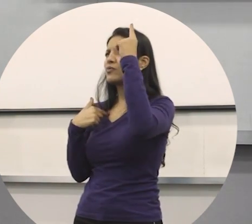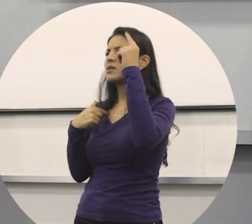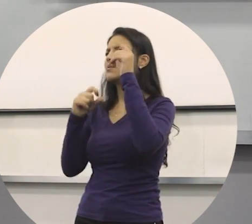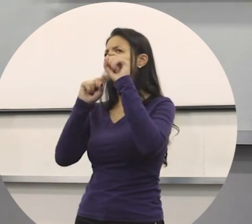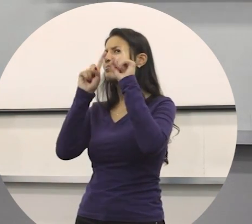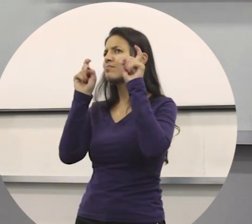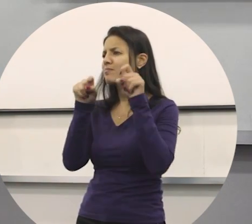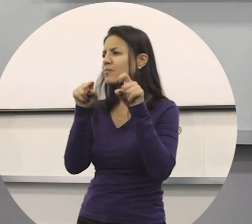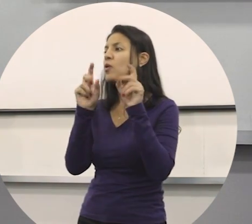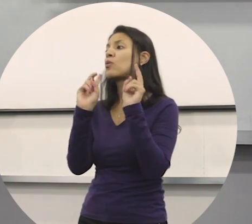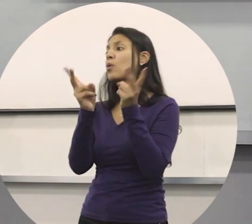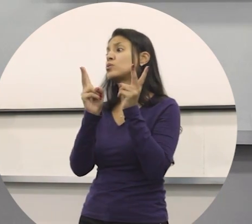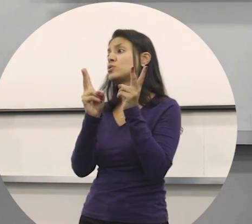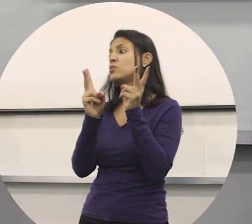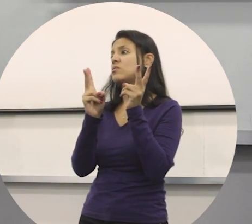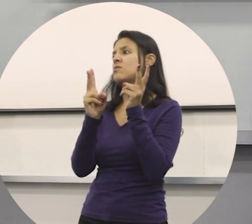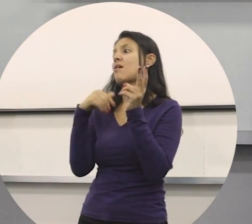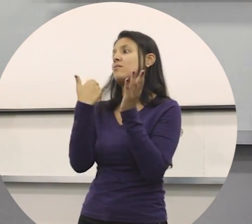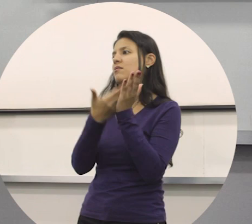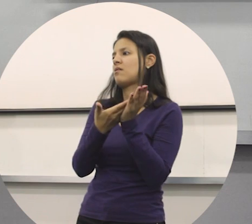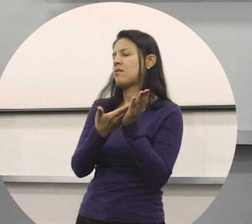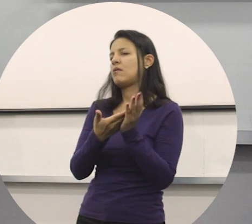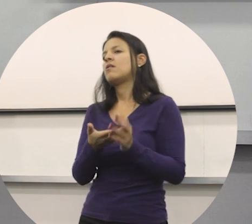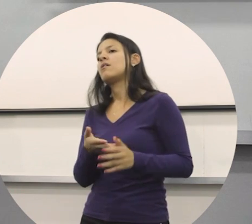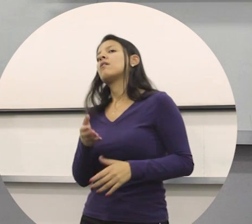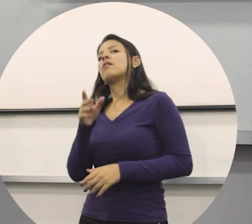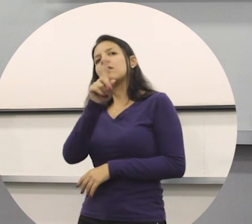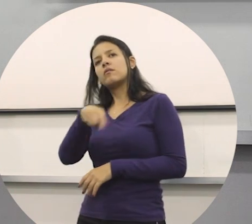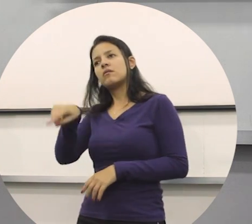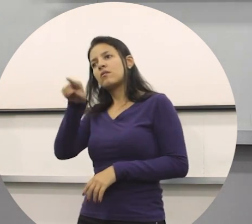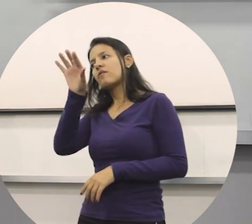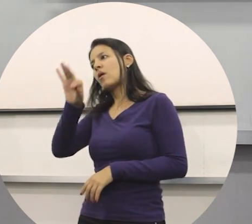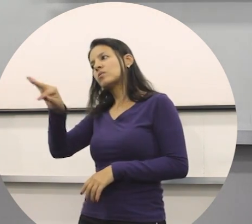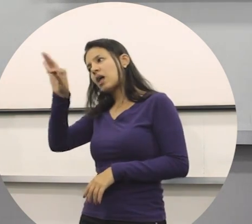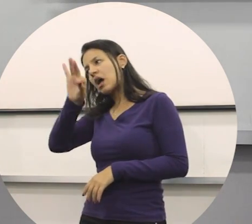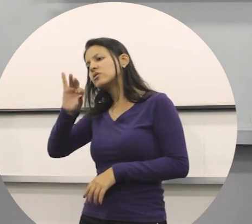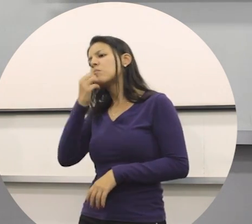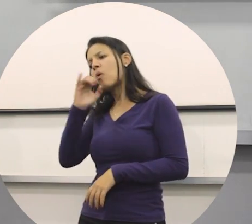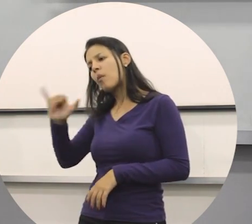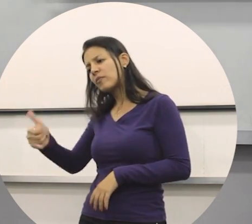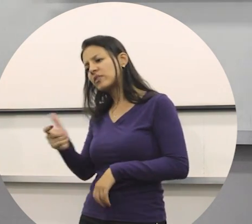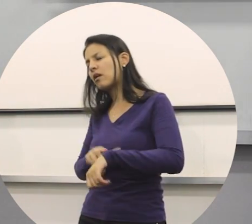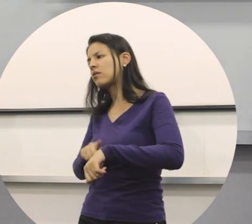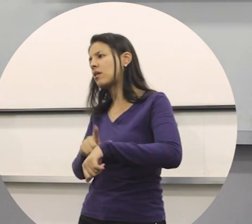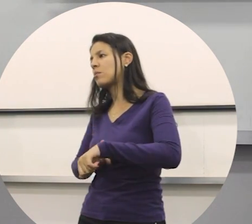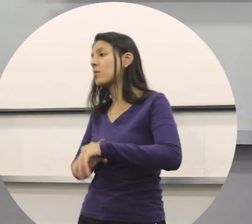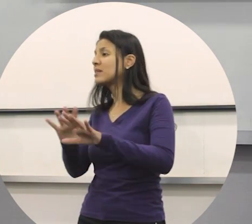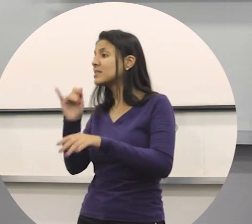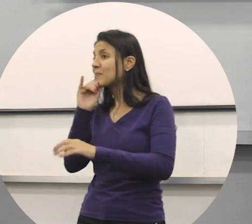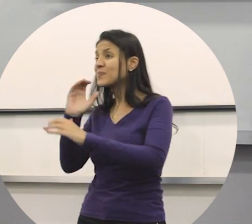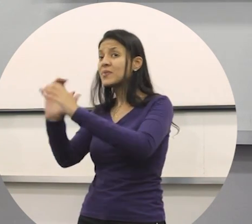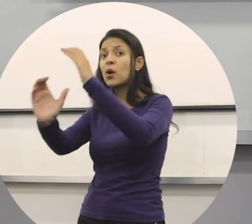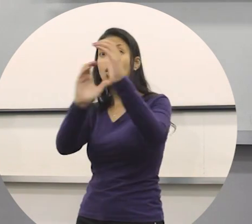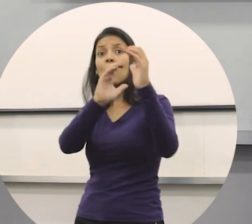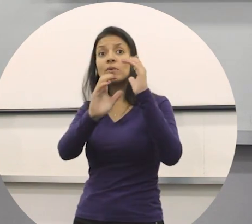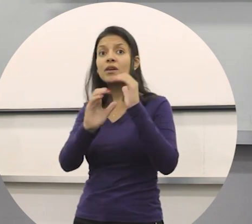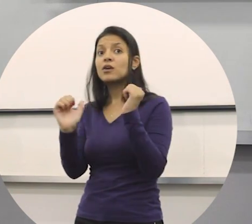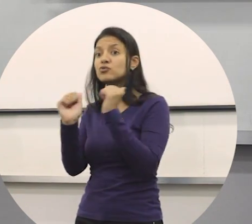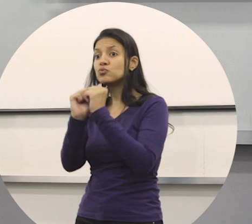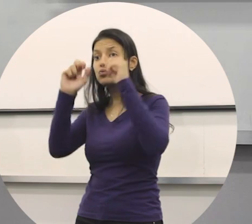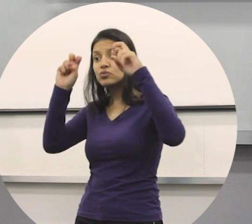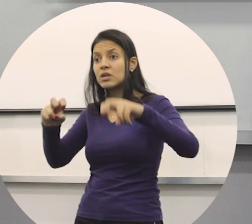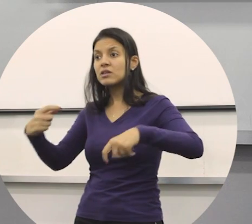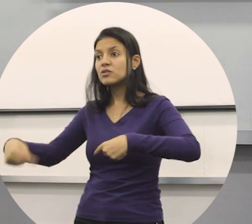obrigação muito forte nossa de quem está na universidade, né, de utilizar o nosso tempo para isso. Mas se a gente não tem essa comunicação, não senta